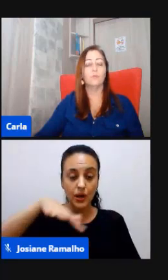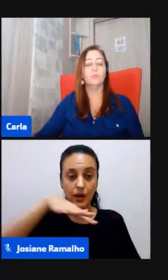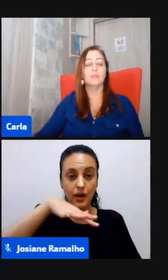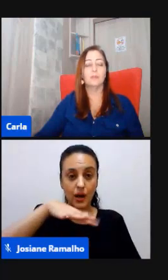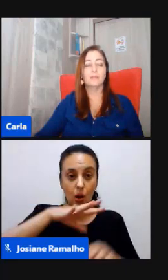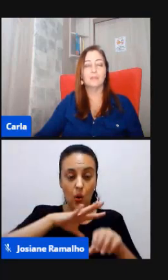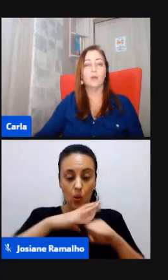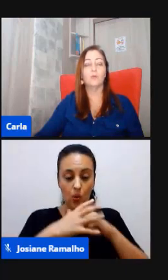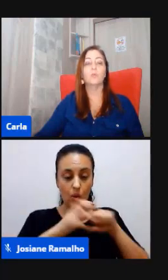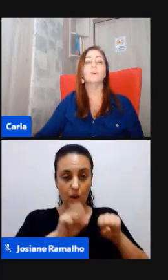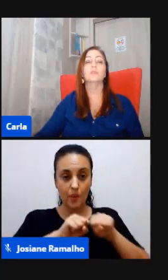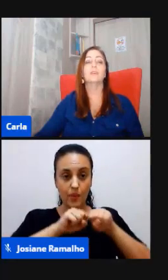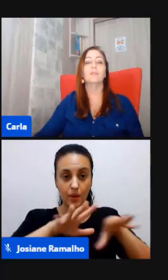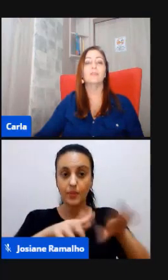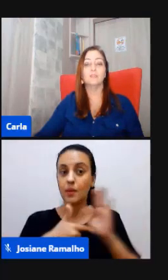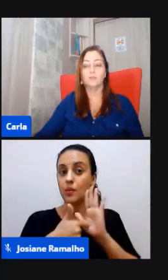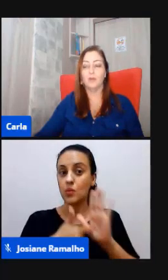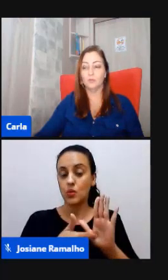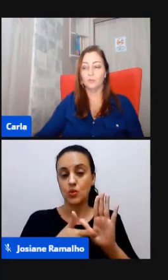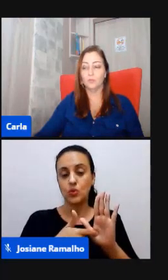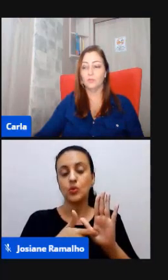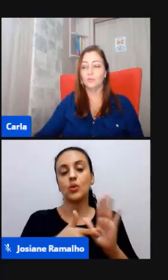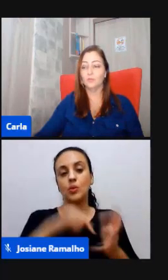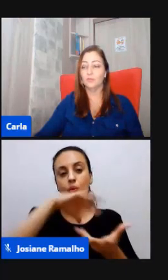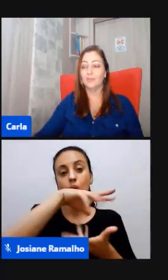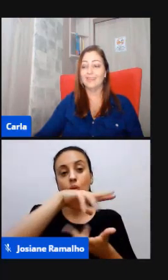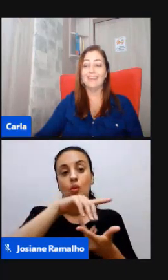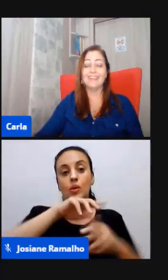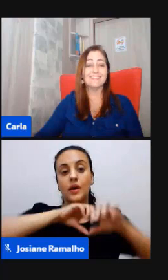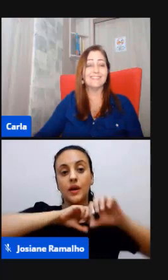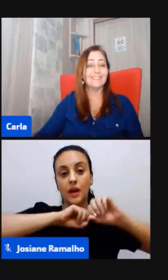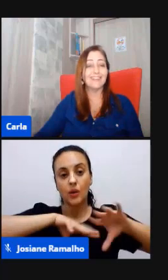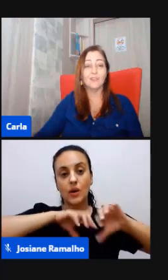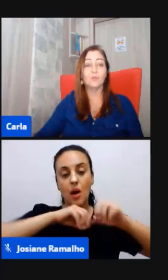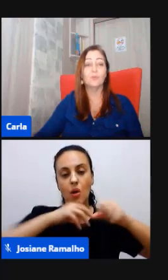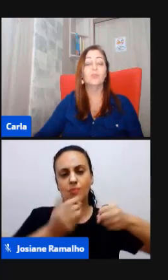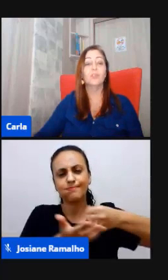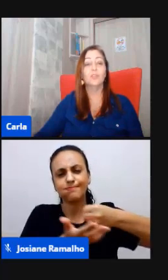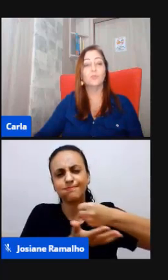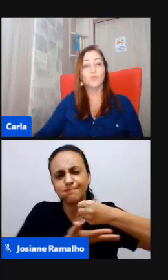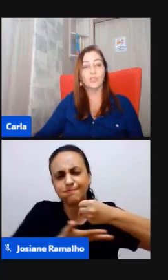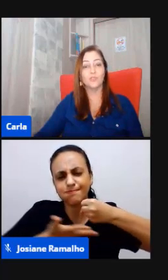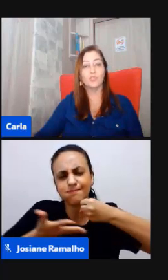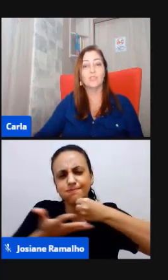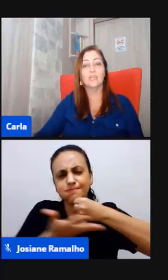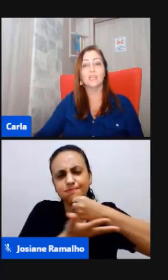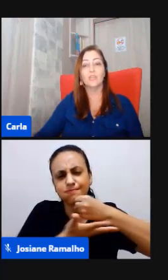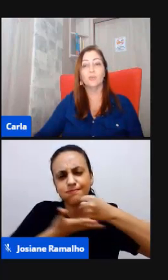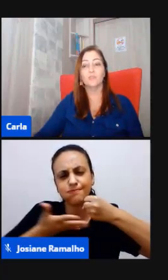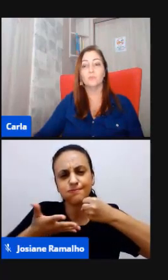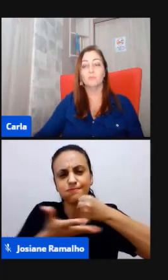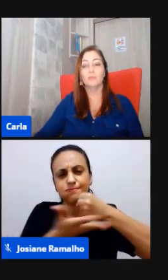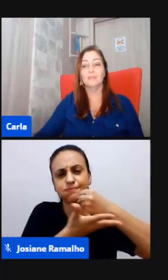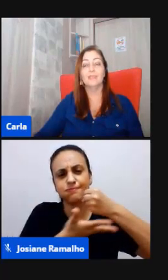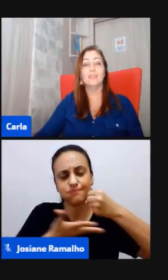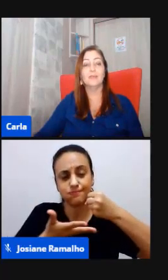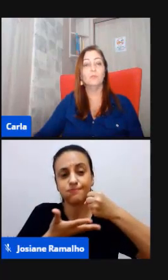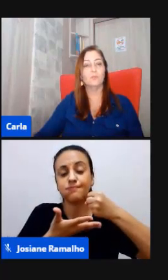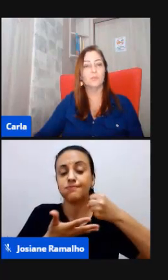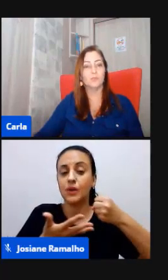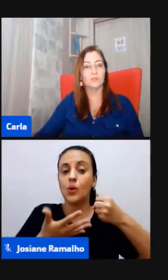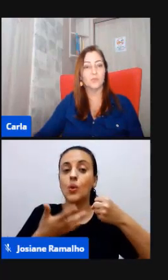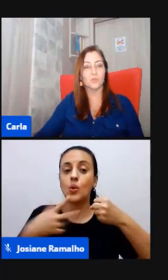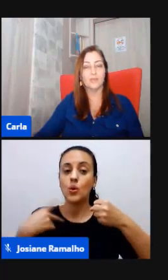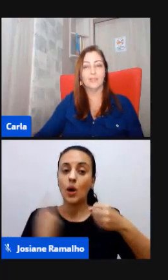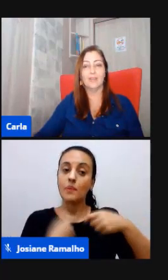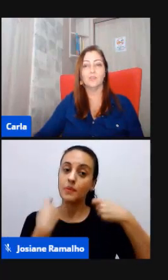é fundamental e o quanto ela faz falta, o quanto é necessário e urgente que nós